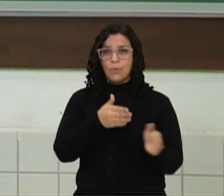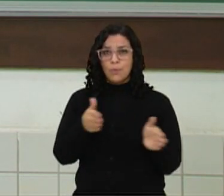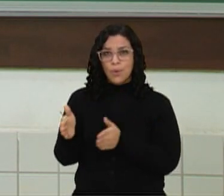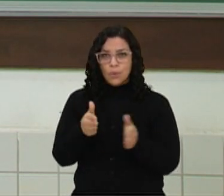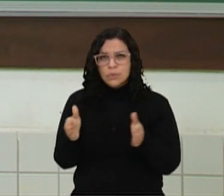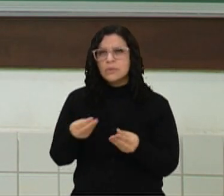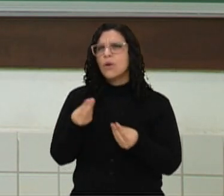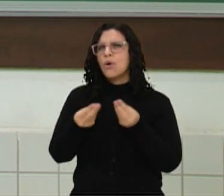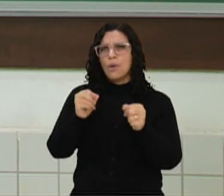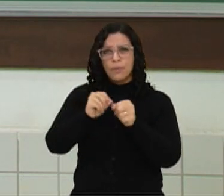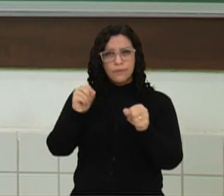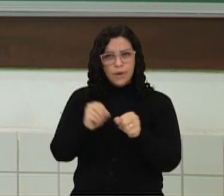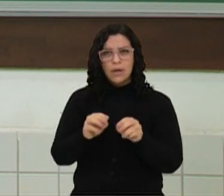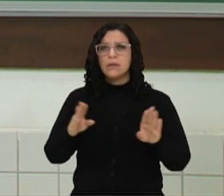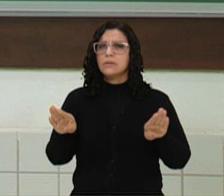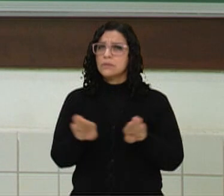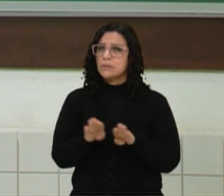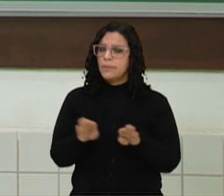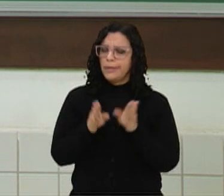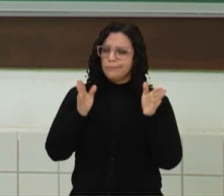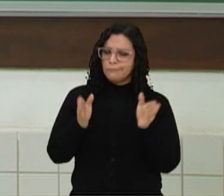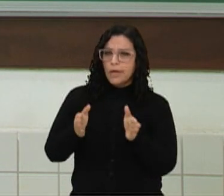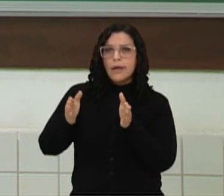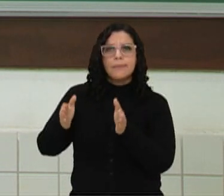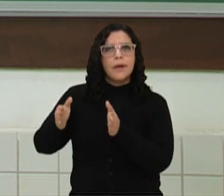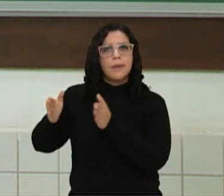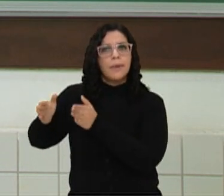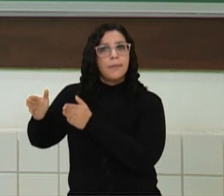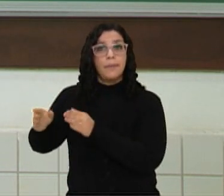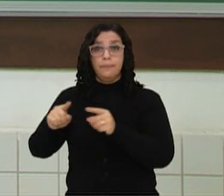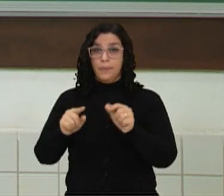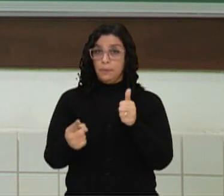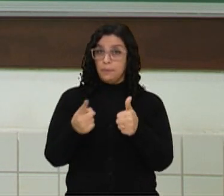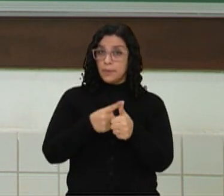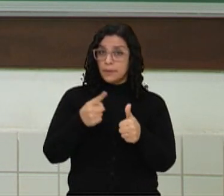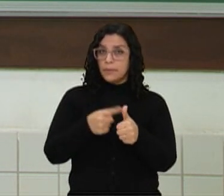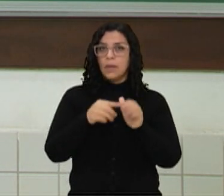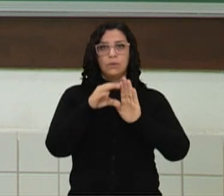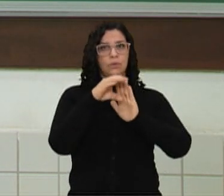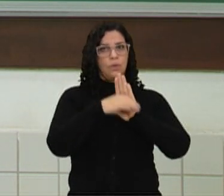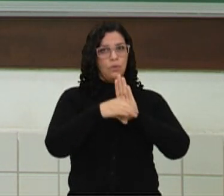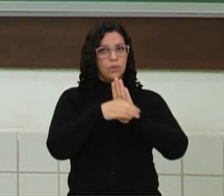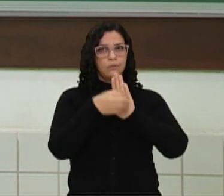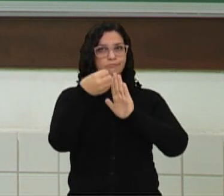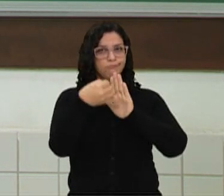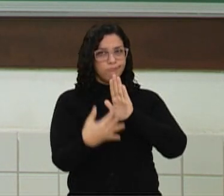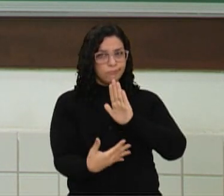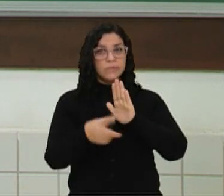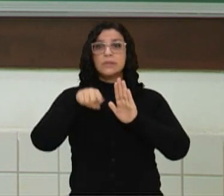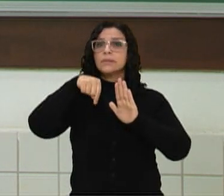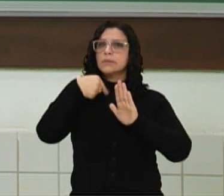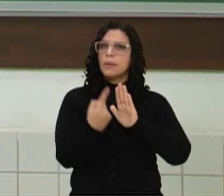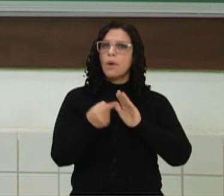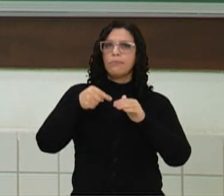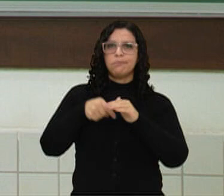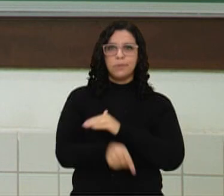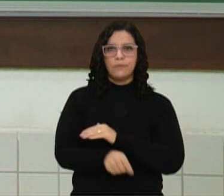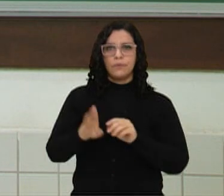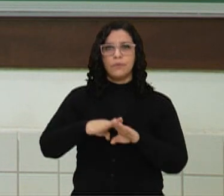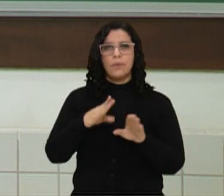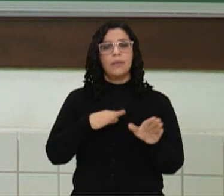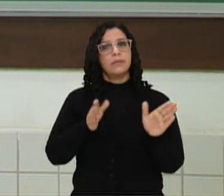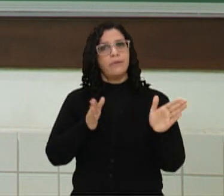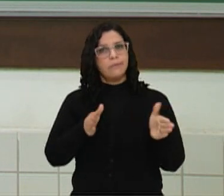produção e assim sucessivamente, né? Então a gente primeiro trabalha esses conceitos e depois vai aprofundando ali